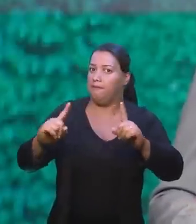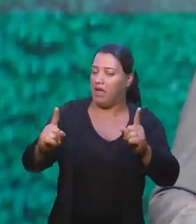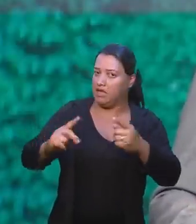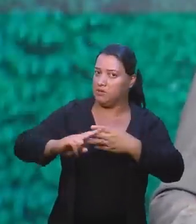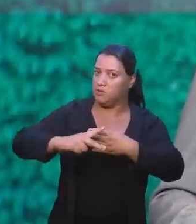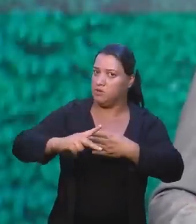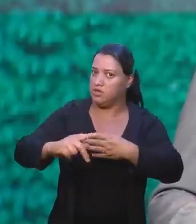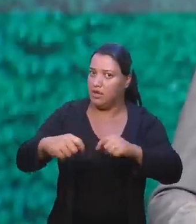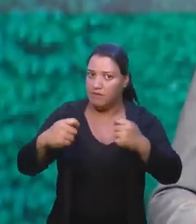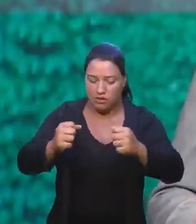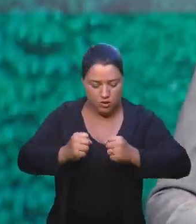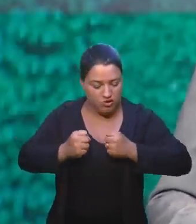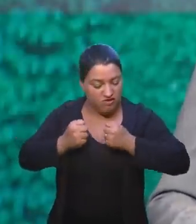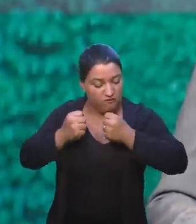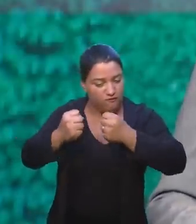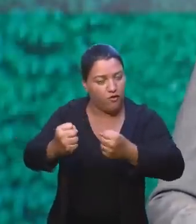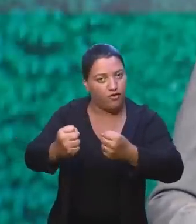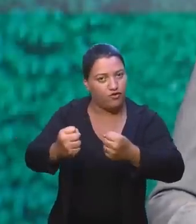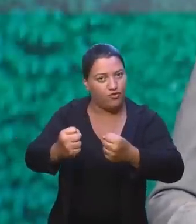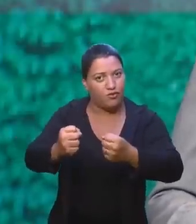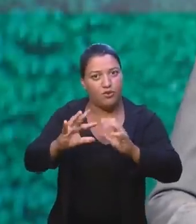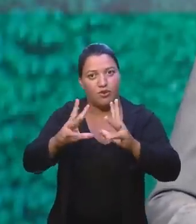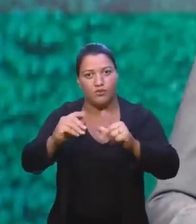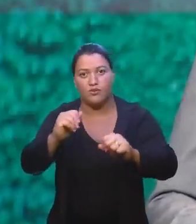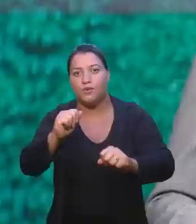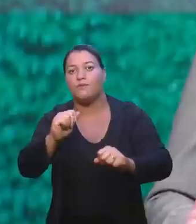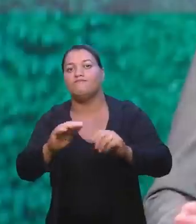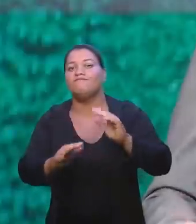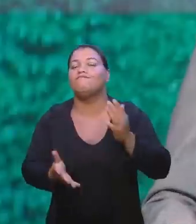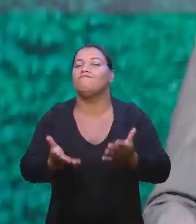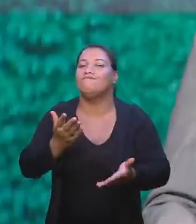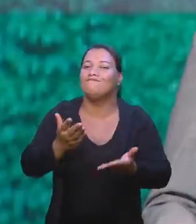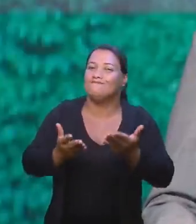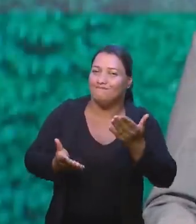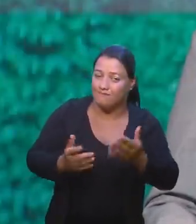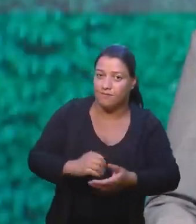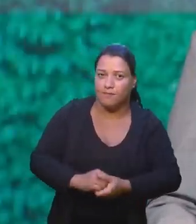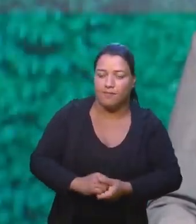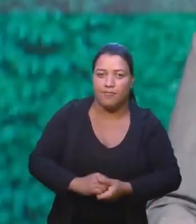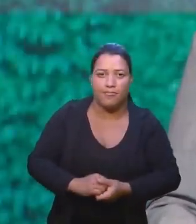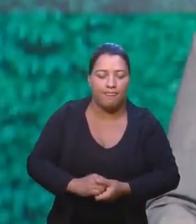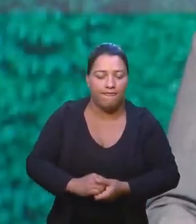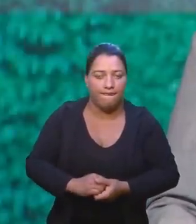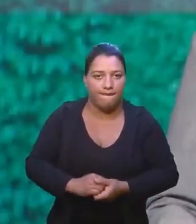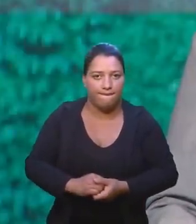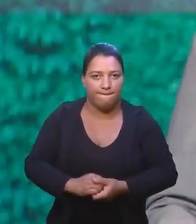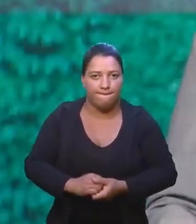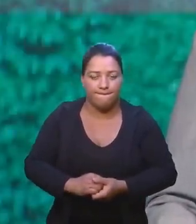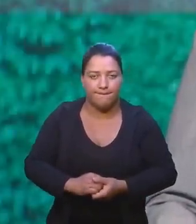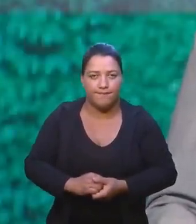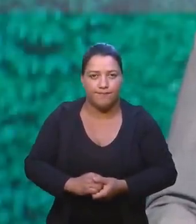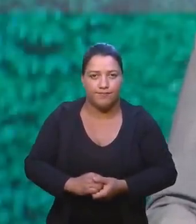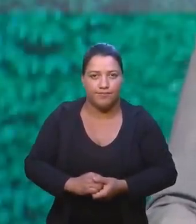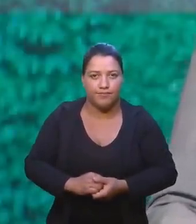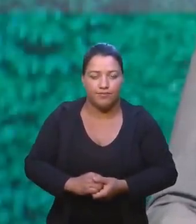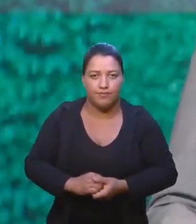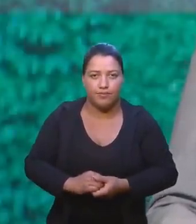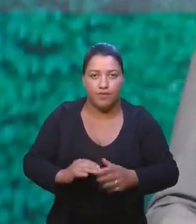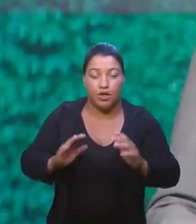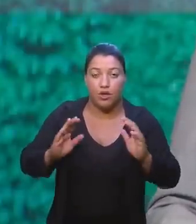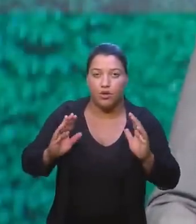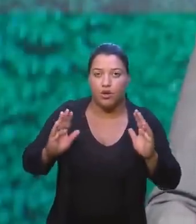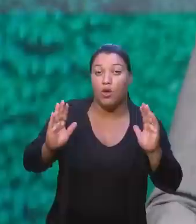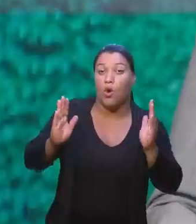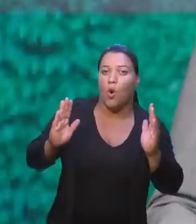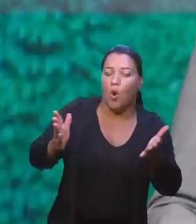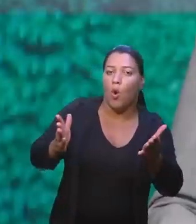meritórias, porque tudo é proporcional ao seu tempo. Não vos inquietais com o futuro da doutrina, entre os que hoje a